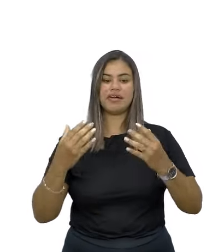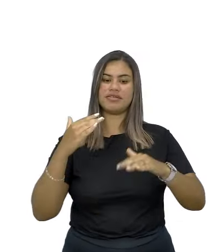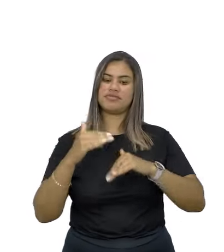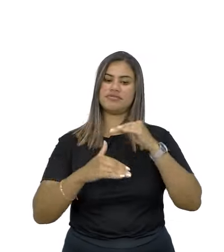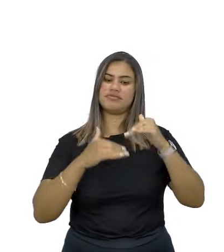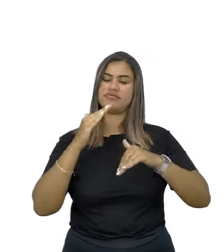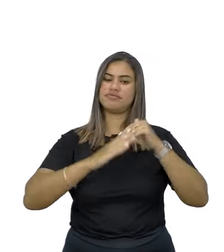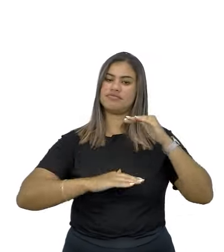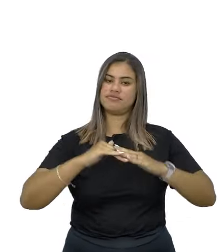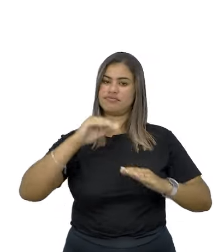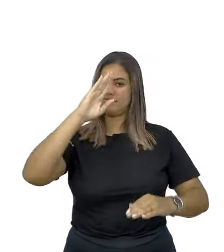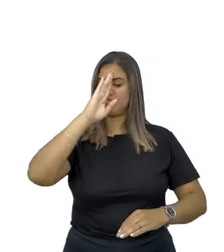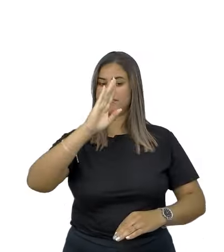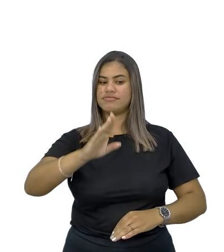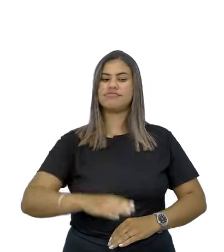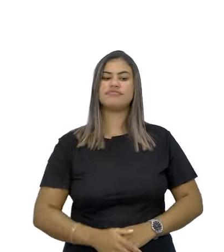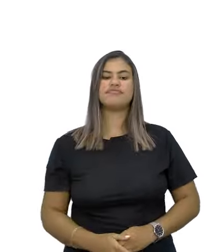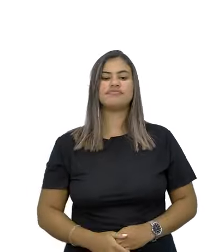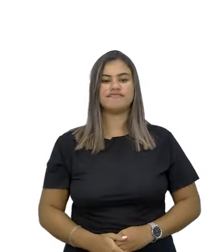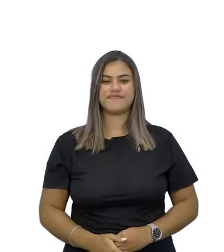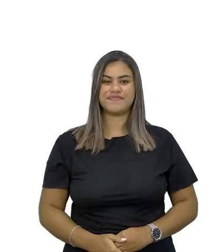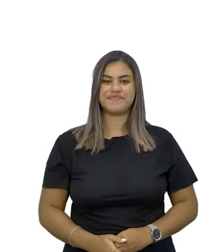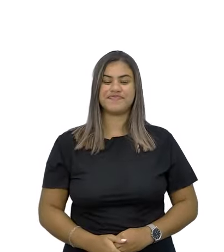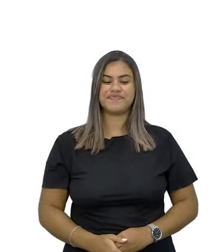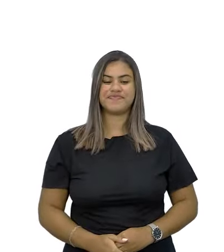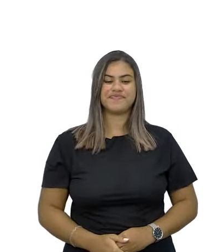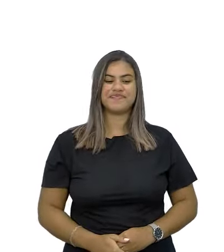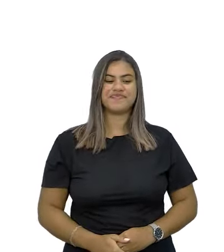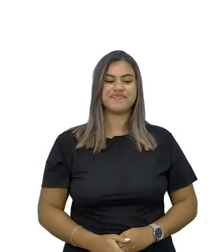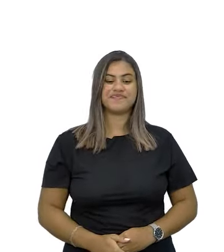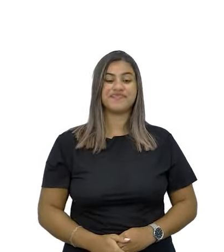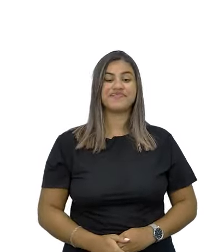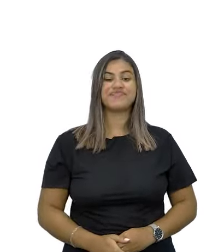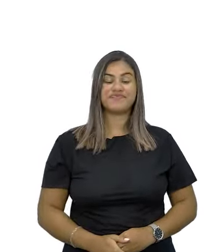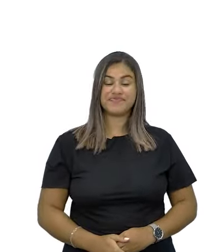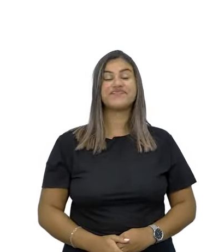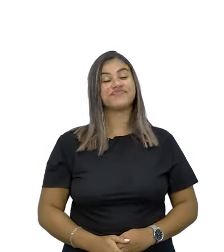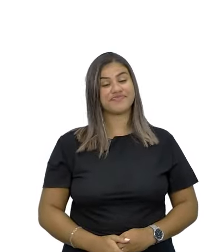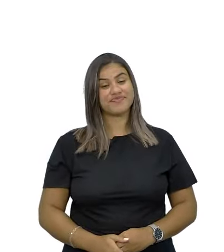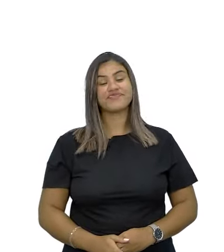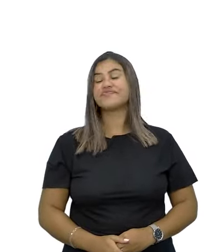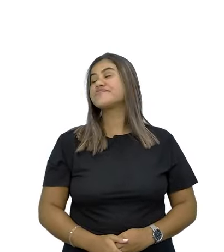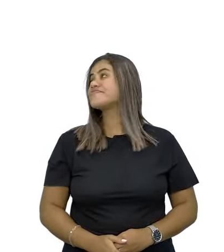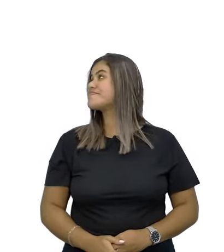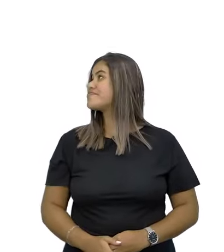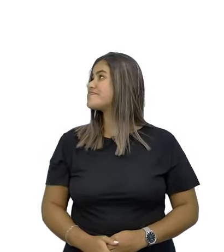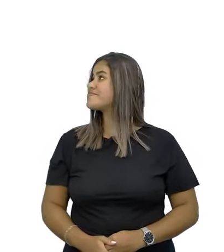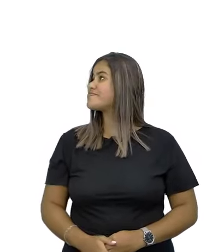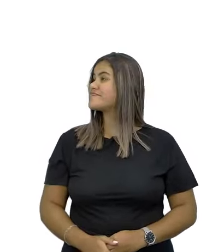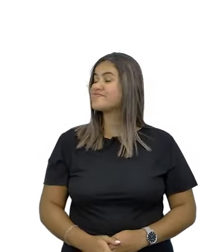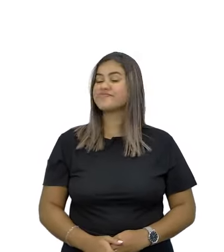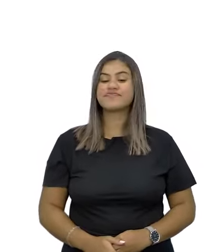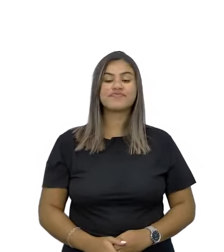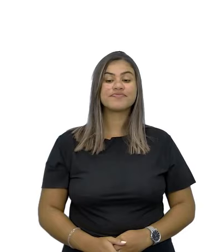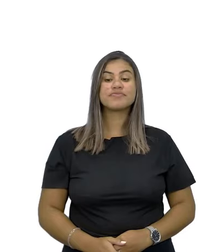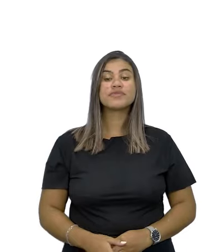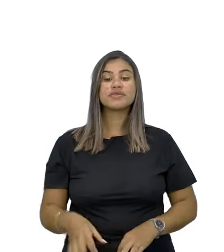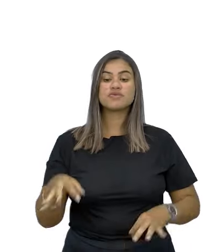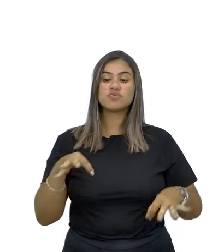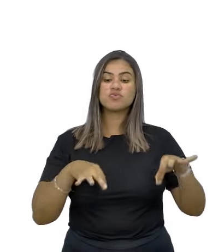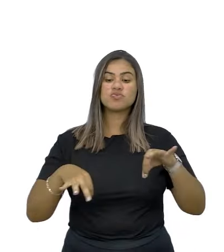desenvolver essas habilidades essenciais. Então, nessa etapa, o planejamento